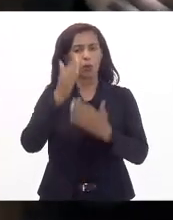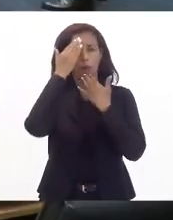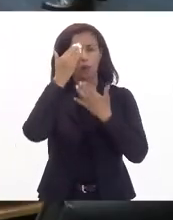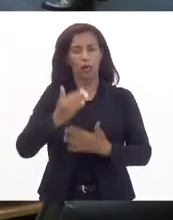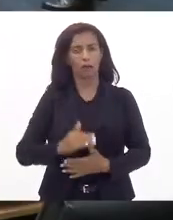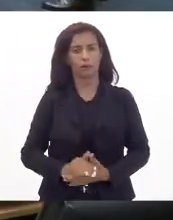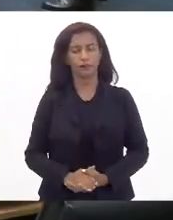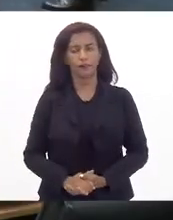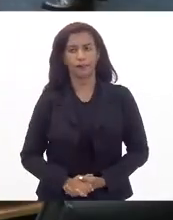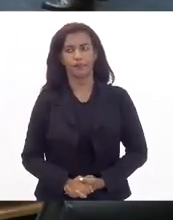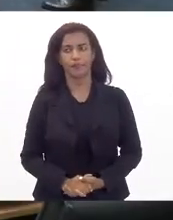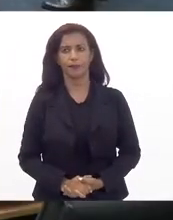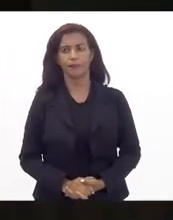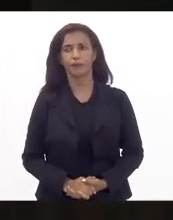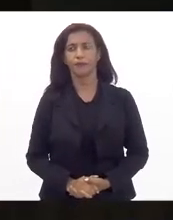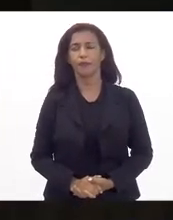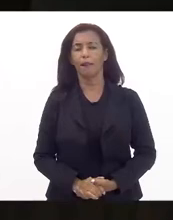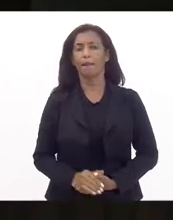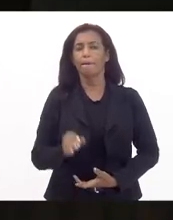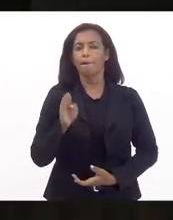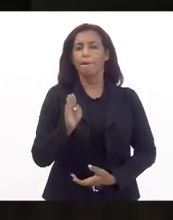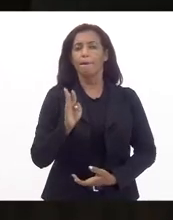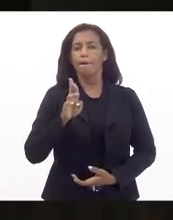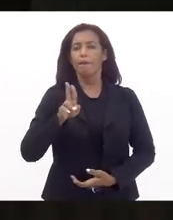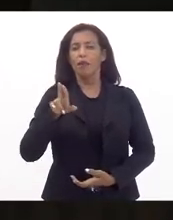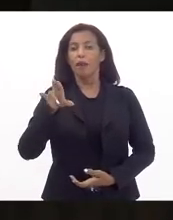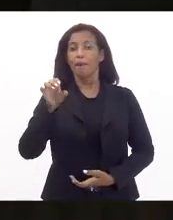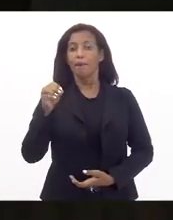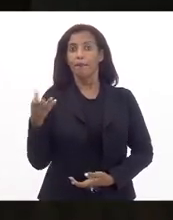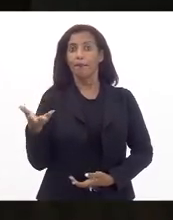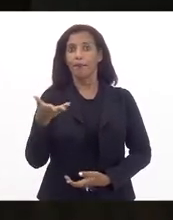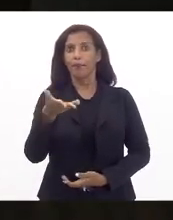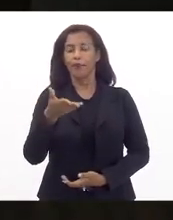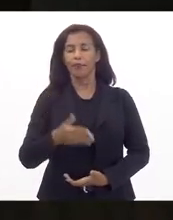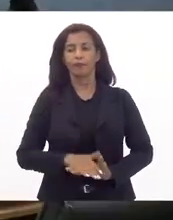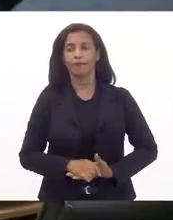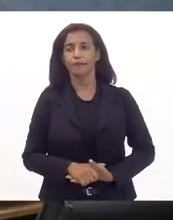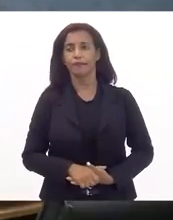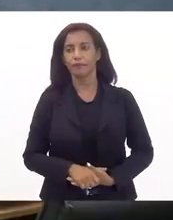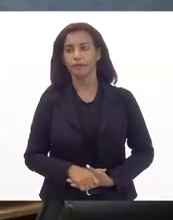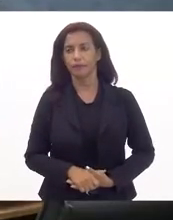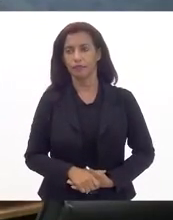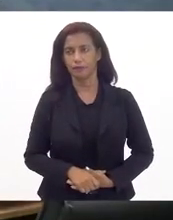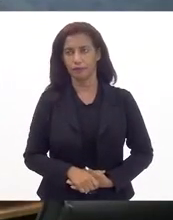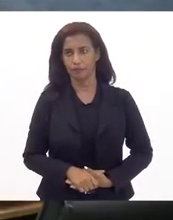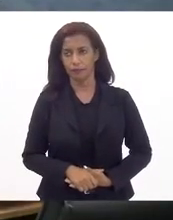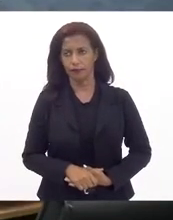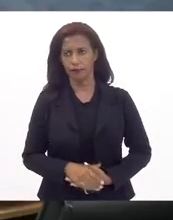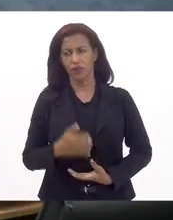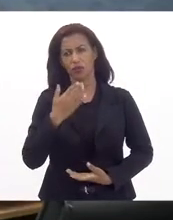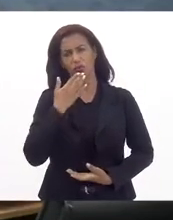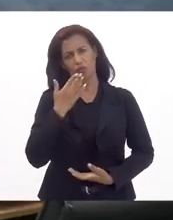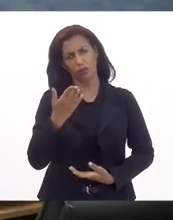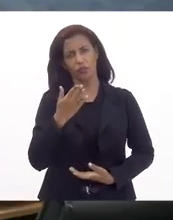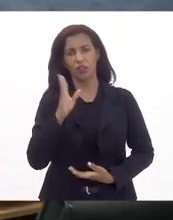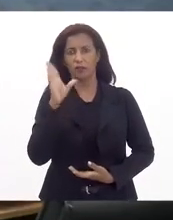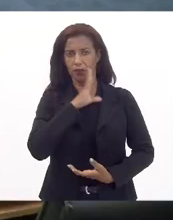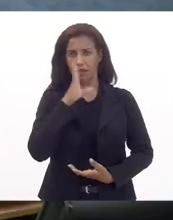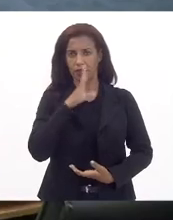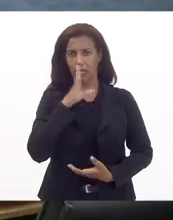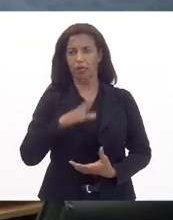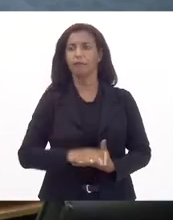obrigado Presidente Obrigada Deputado Bruno da Lara na questão de ordem é só pedir a todos que não se